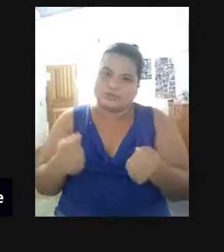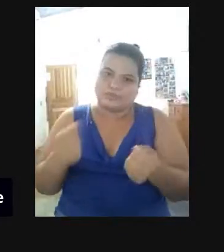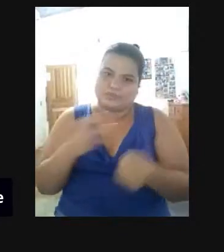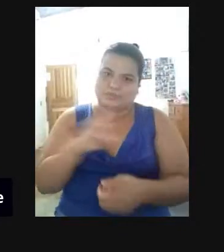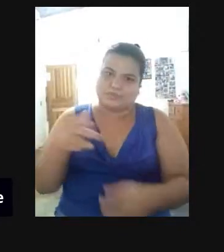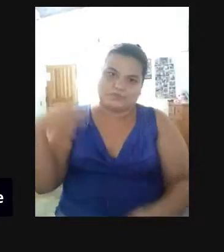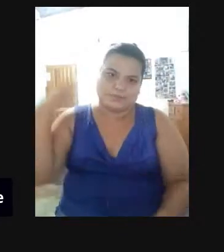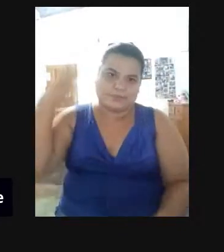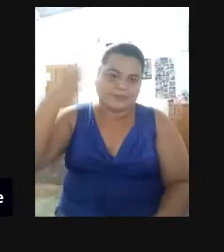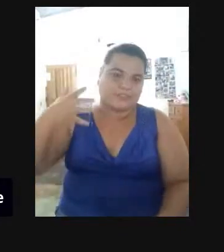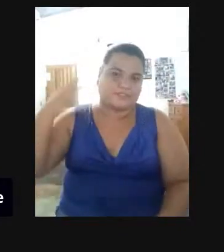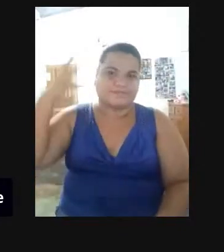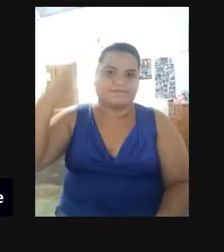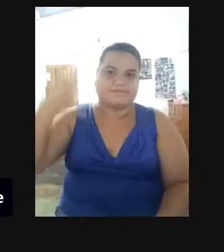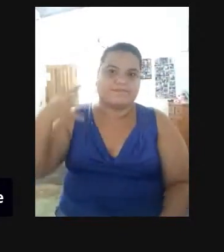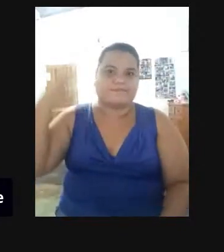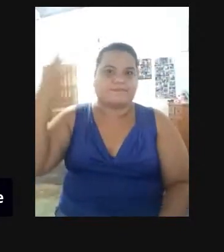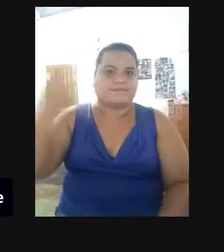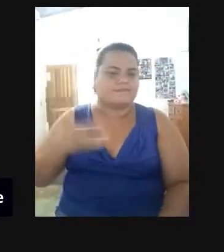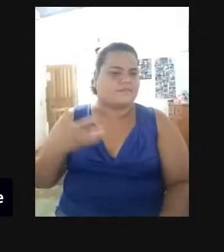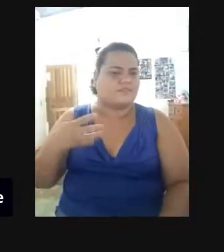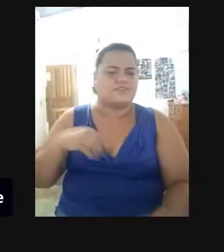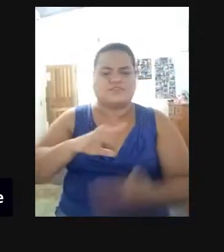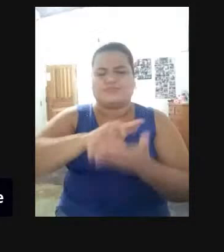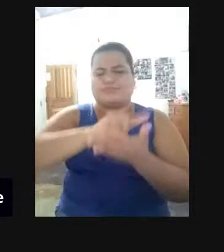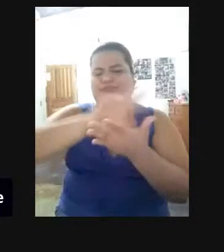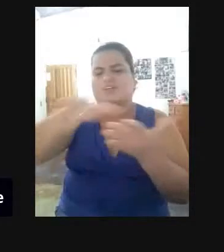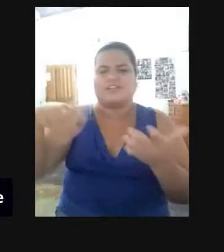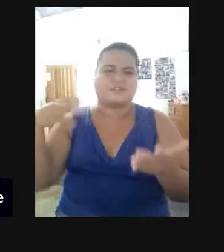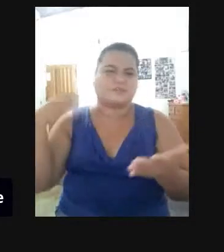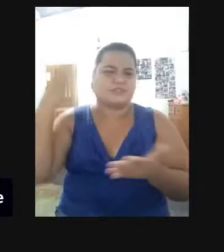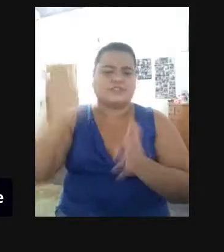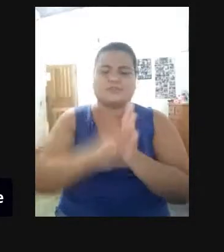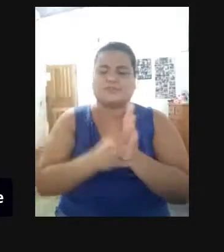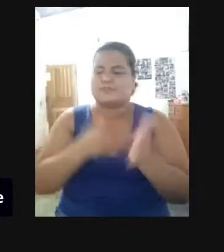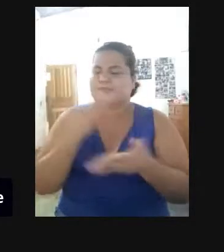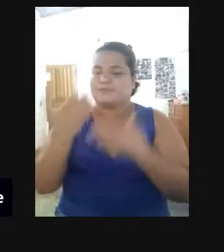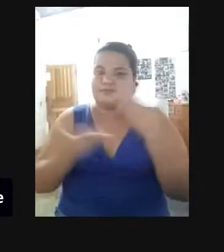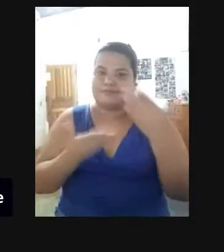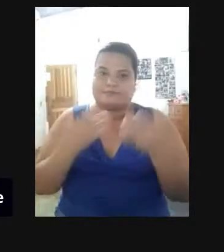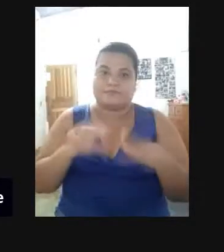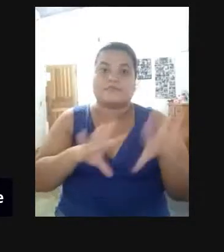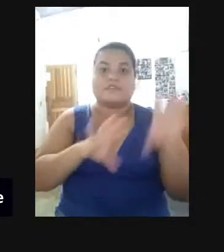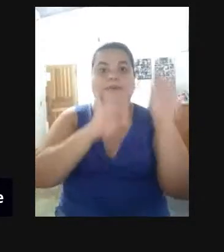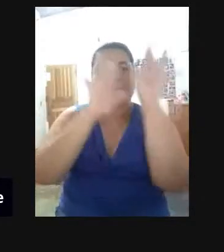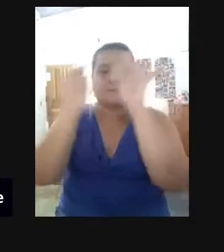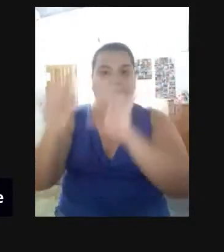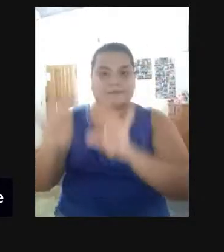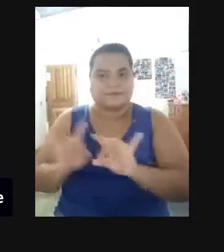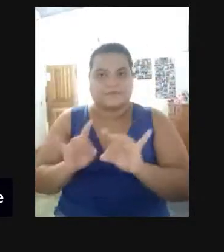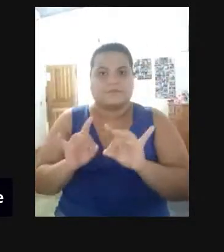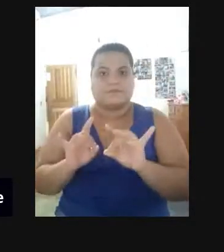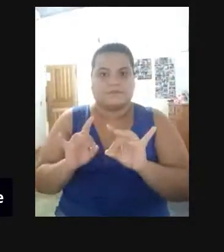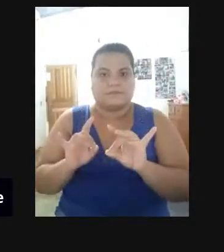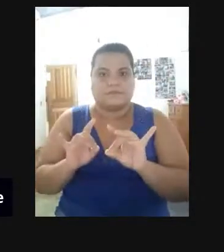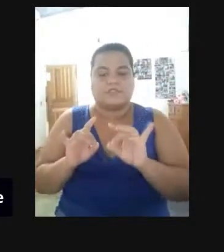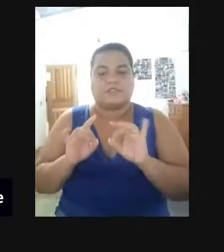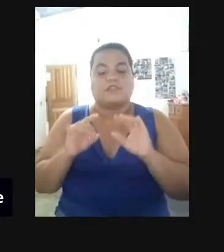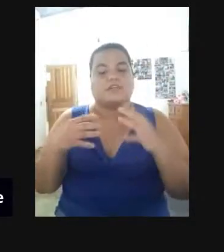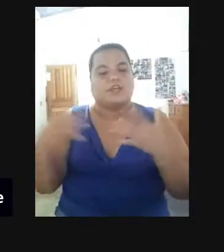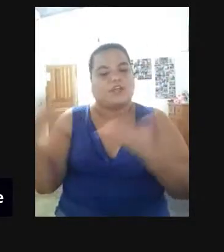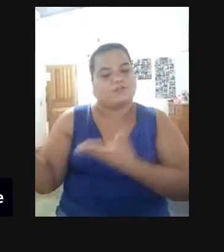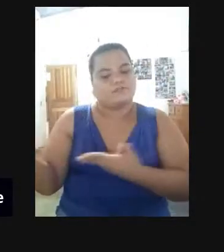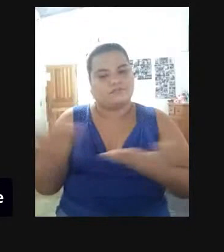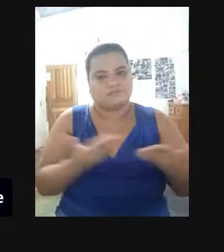rica programação e devemos especialmente ao sim de cada um deles em compartilhar os